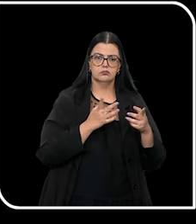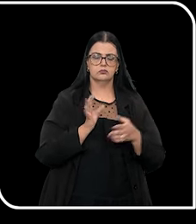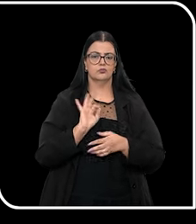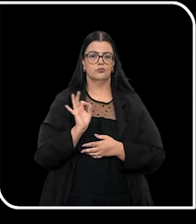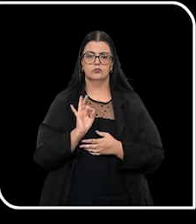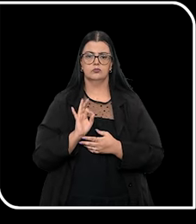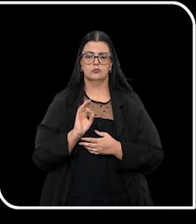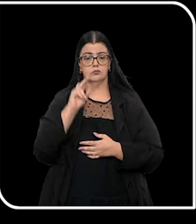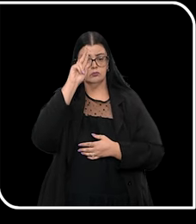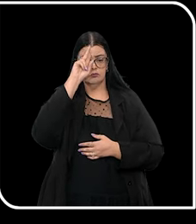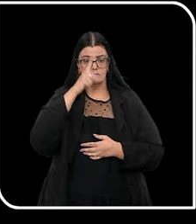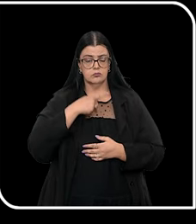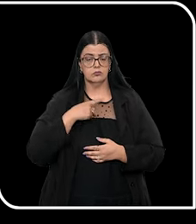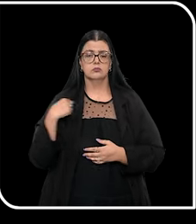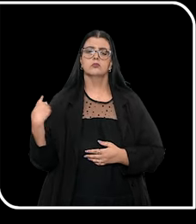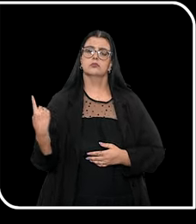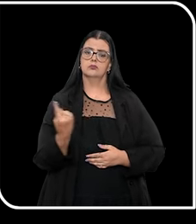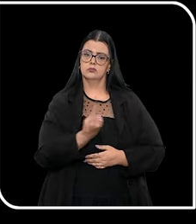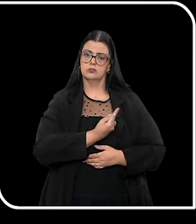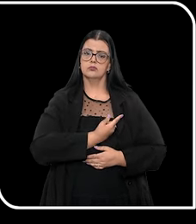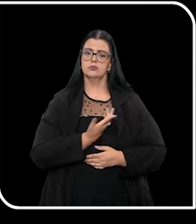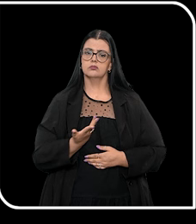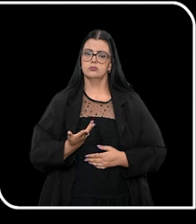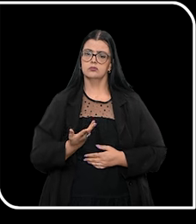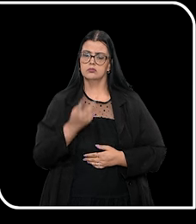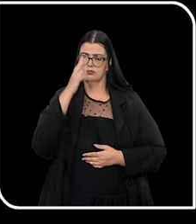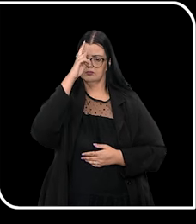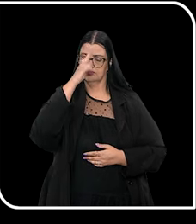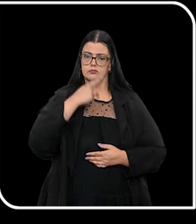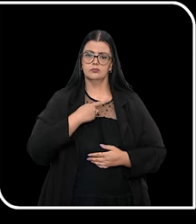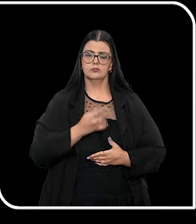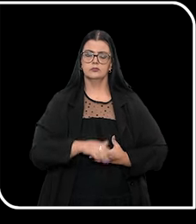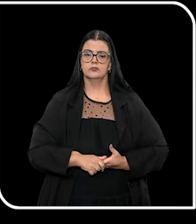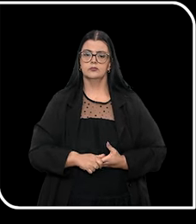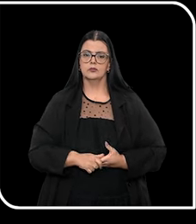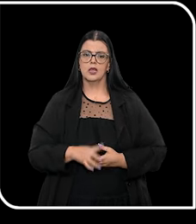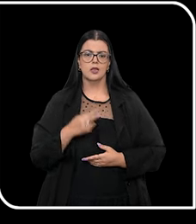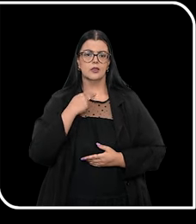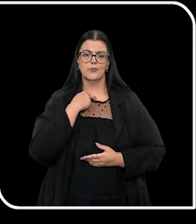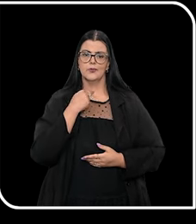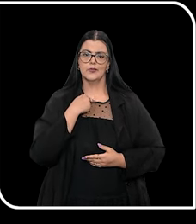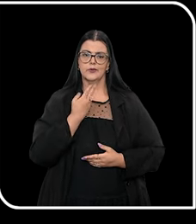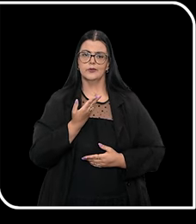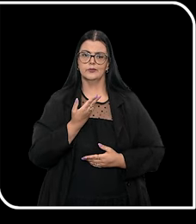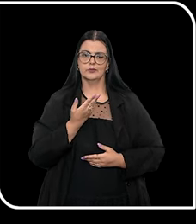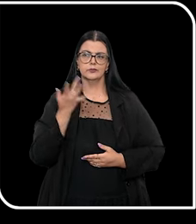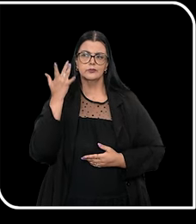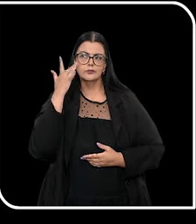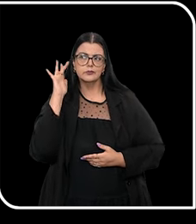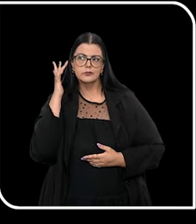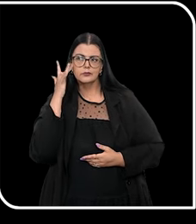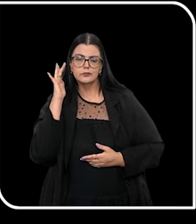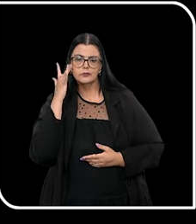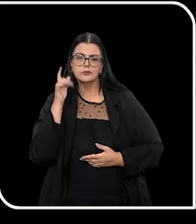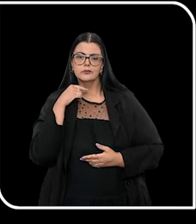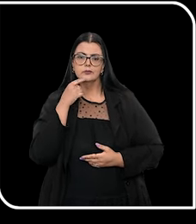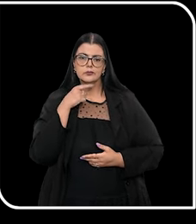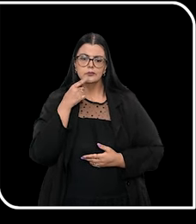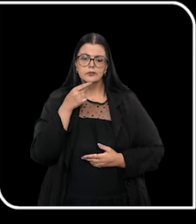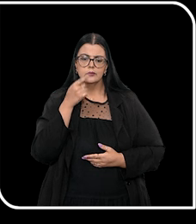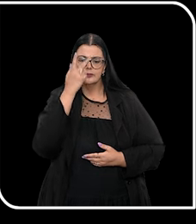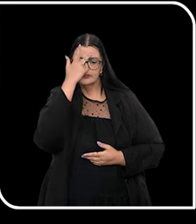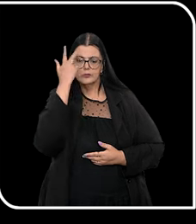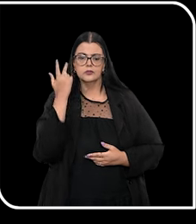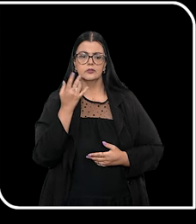letramento é nosso é é a gente mesmo então eu não podo posso cada vez que eu tiver uma dúvida é